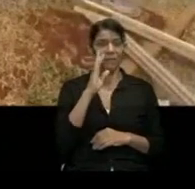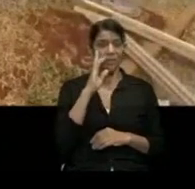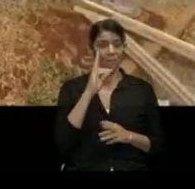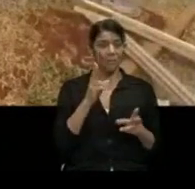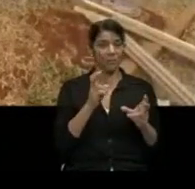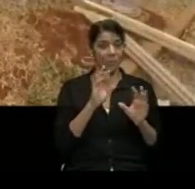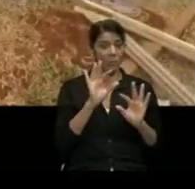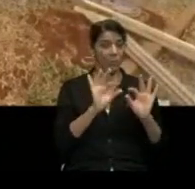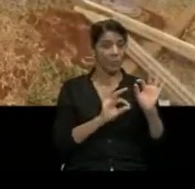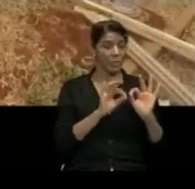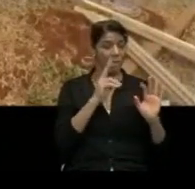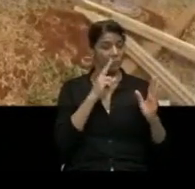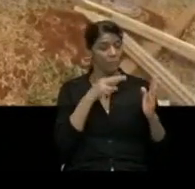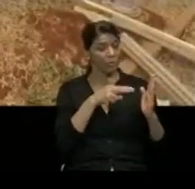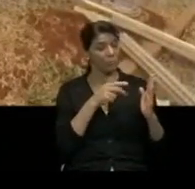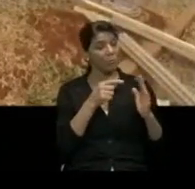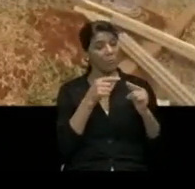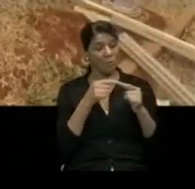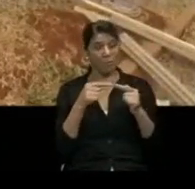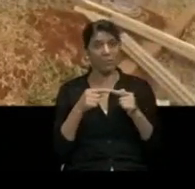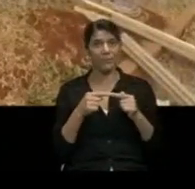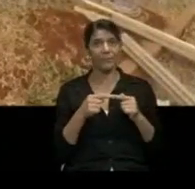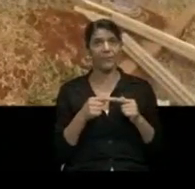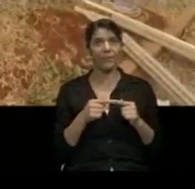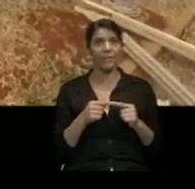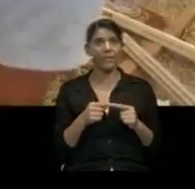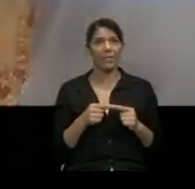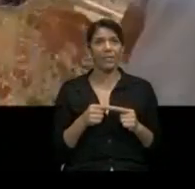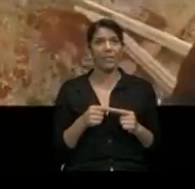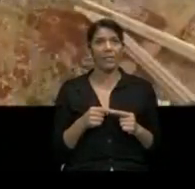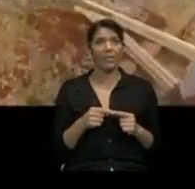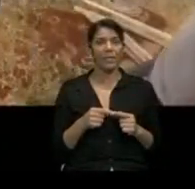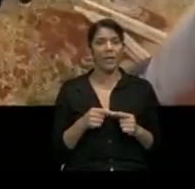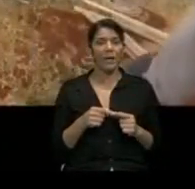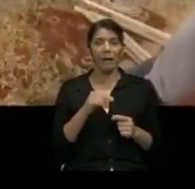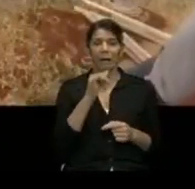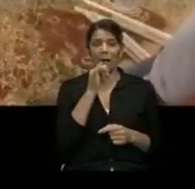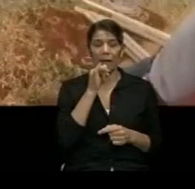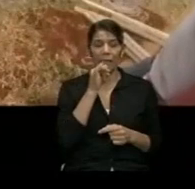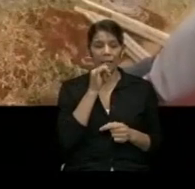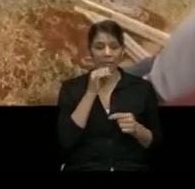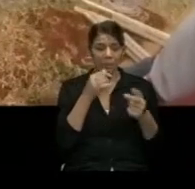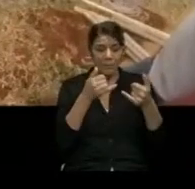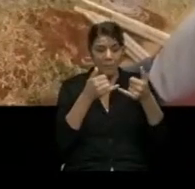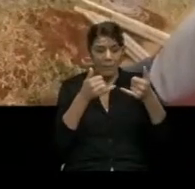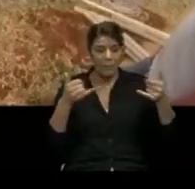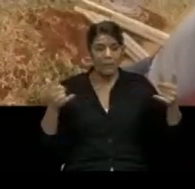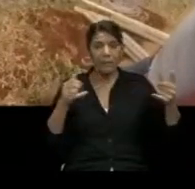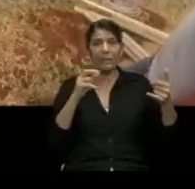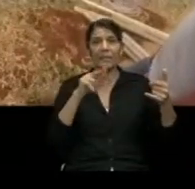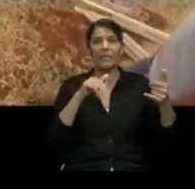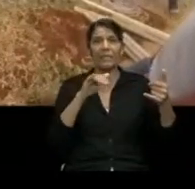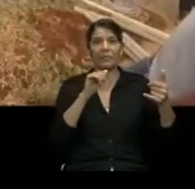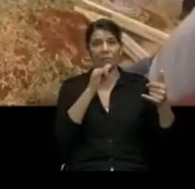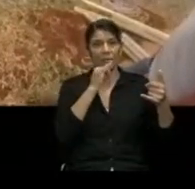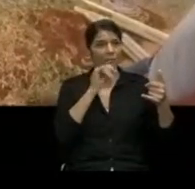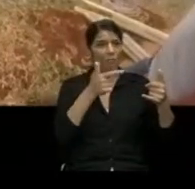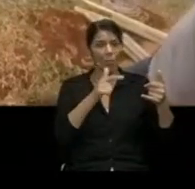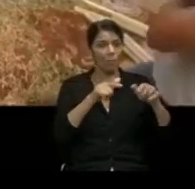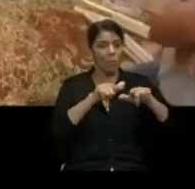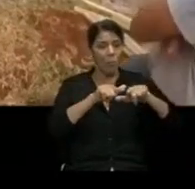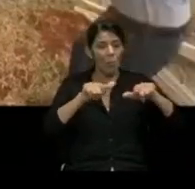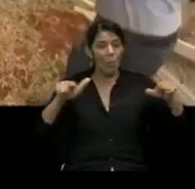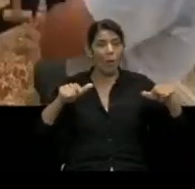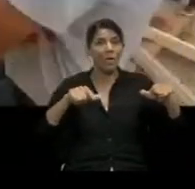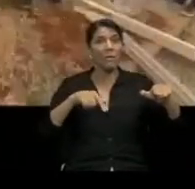projeto, certo? Repara que por enquanto o professor não está tirando o nível, só estou pregando os piquetes. Depois que eu pregar todos